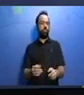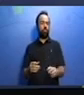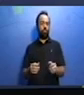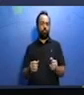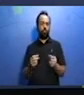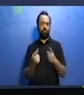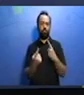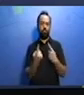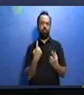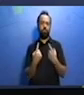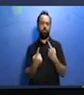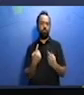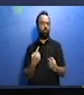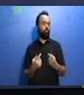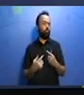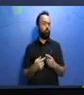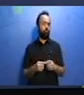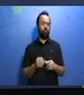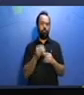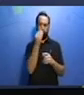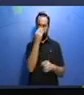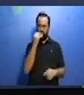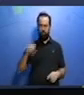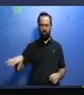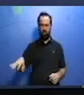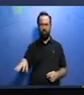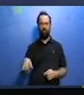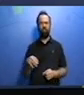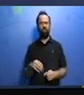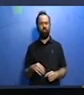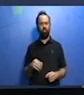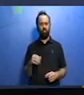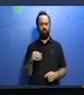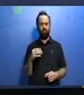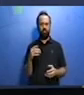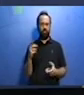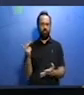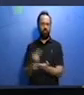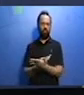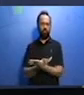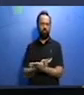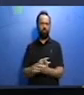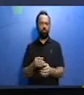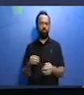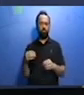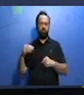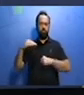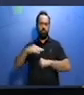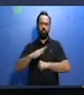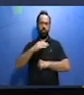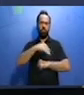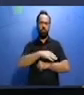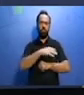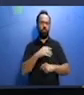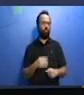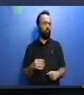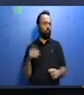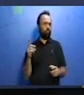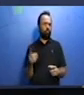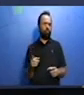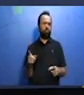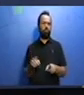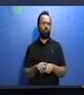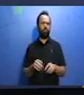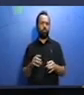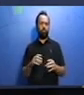rodovias. Também temos aí o descarte ilegal, de derivados de petróleo no mar. Acidentes com vazamentos